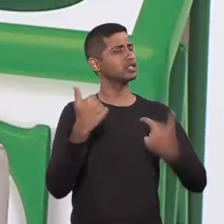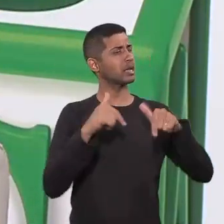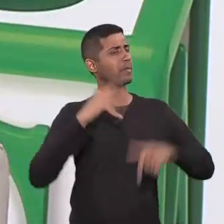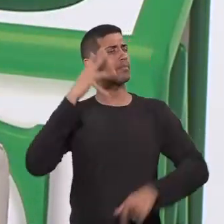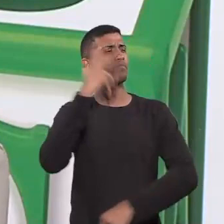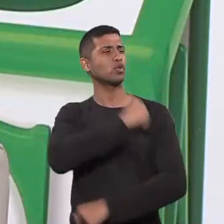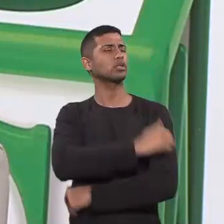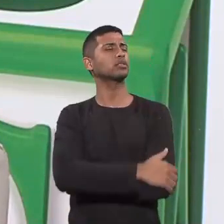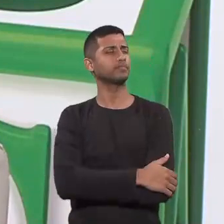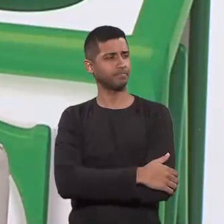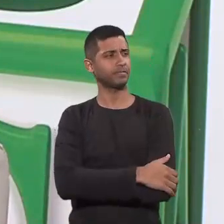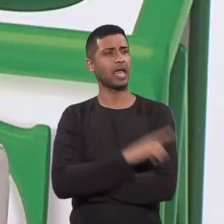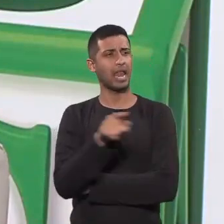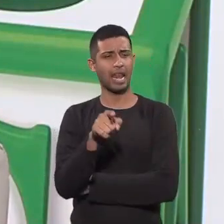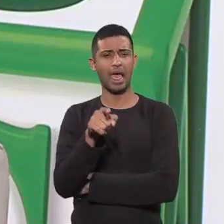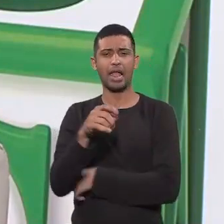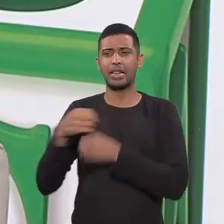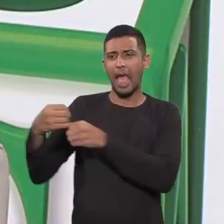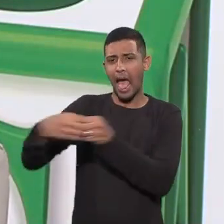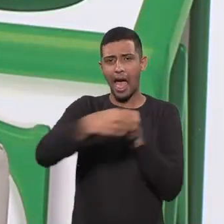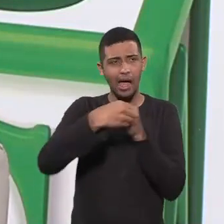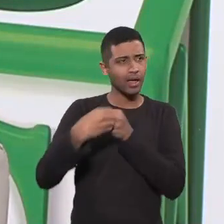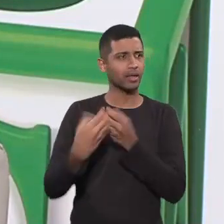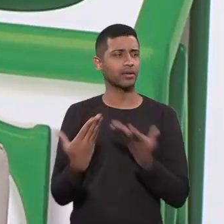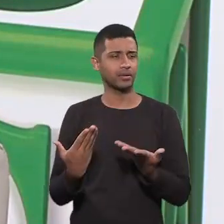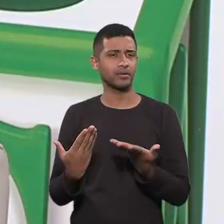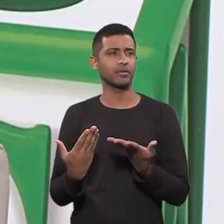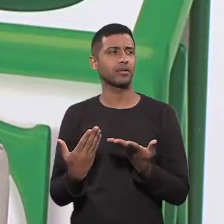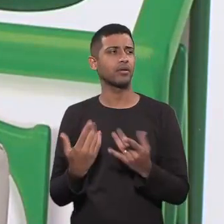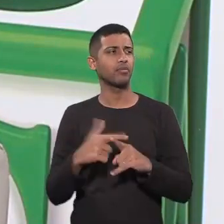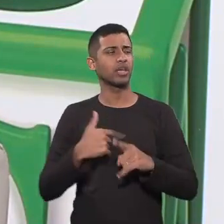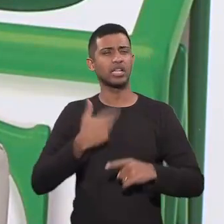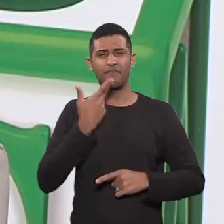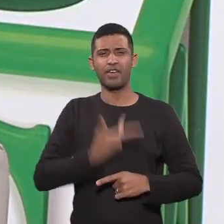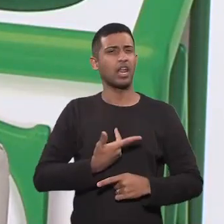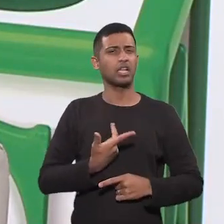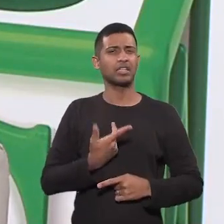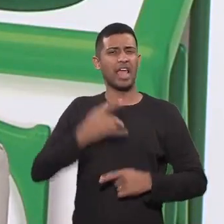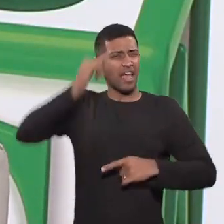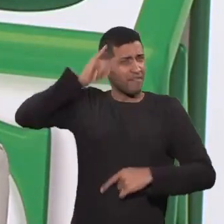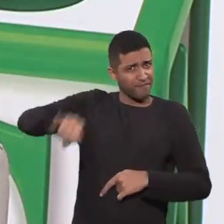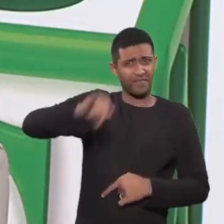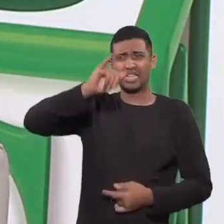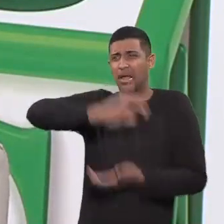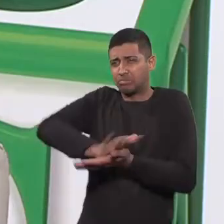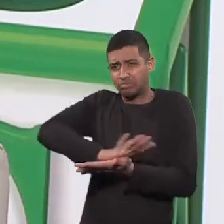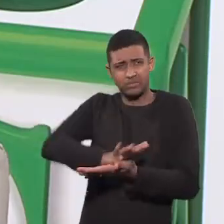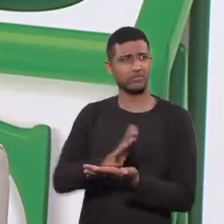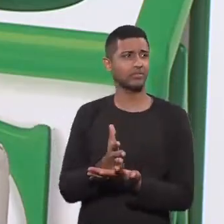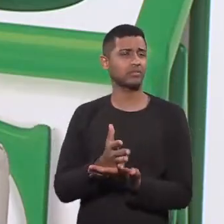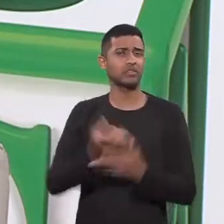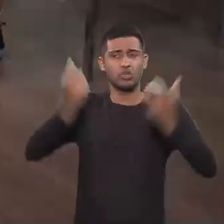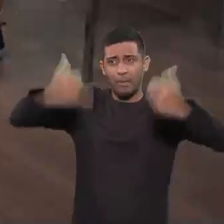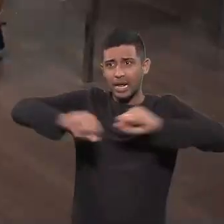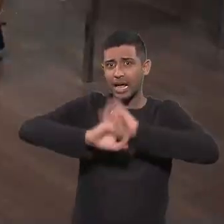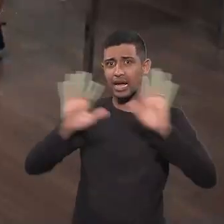muito bonito também na comunidade, no sentido de combate ao preconceito mesmo, de combate ao esclarecimento, preconceito. que só com informação